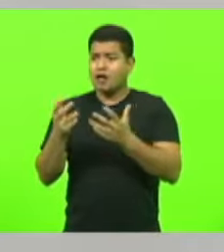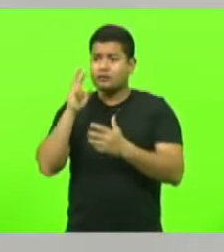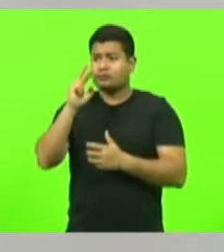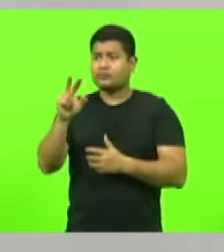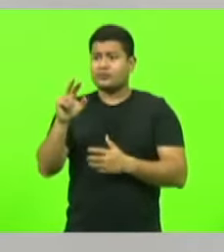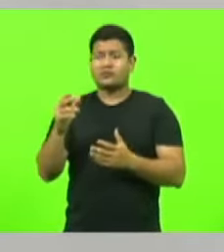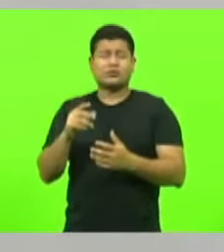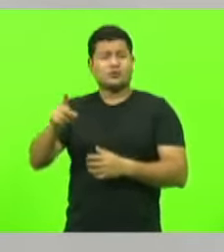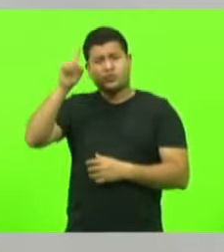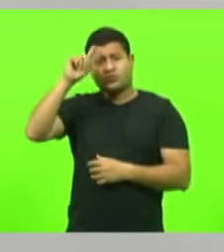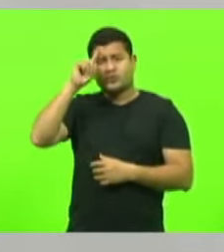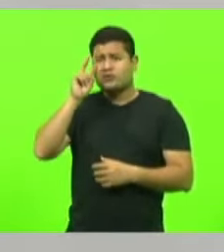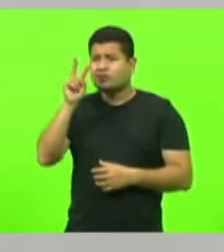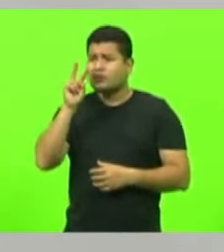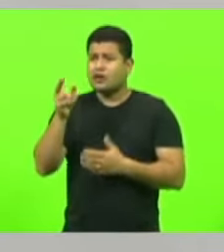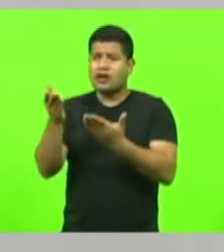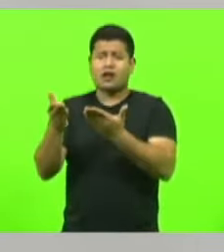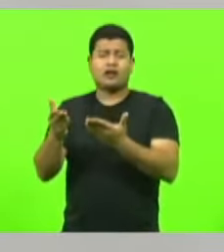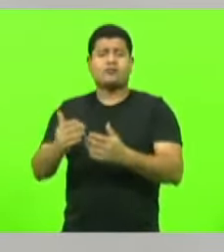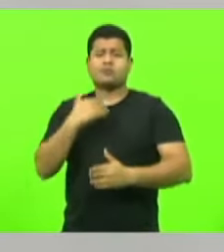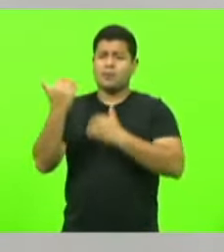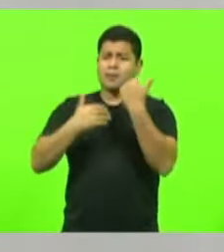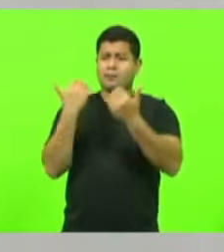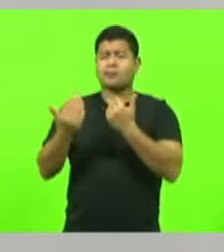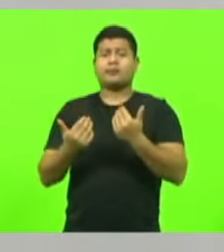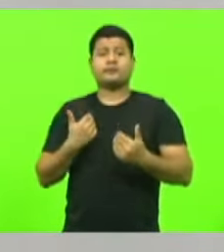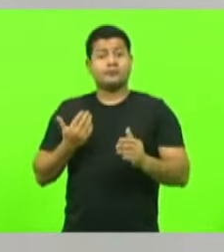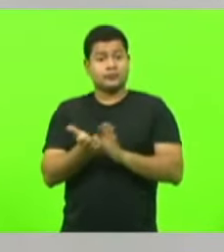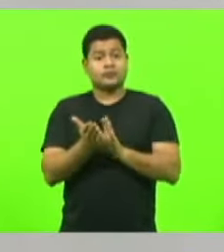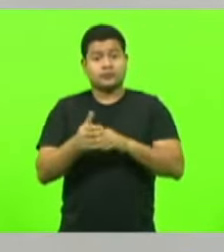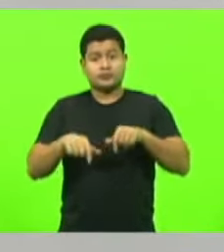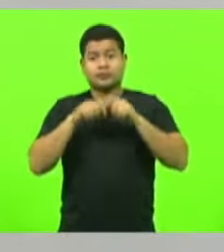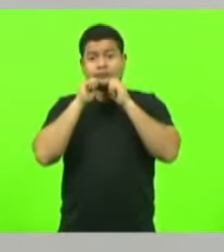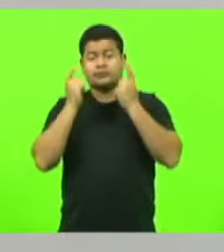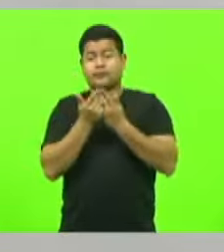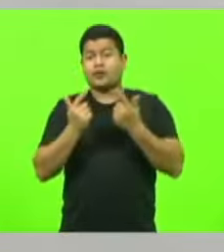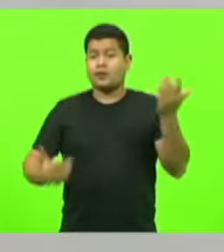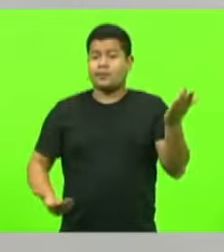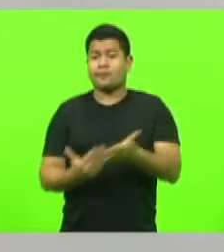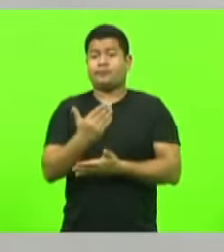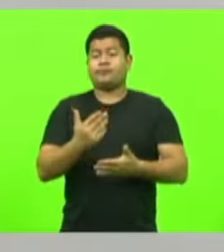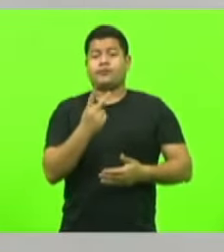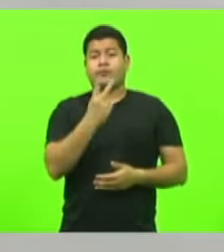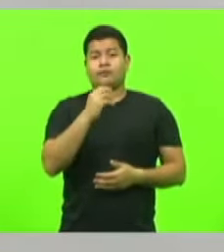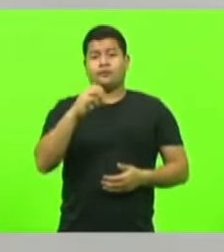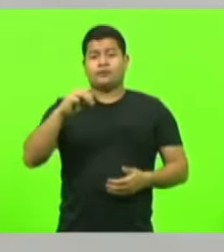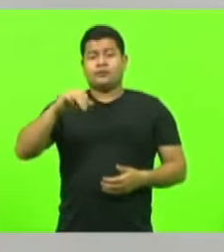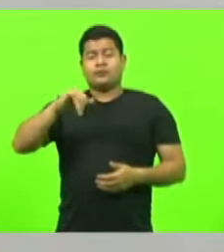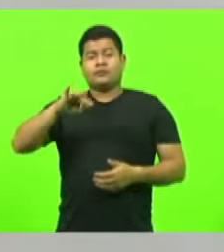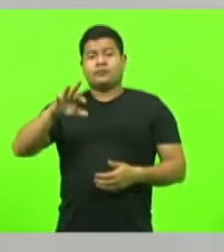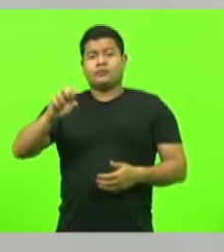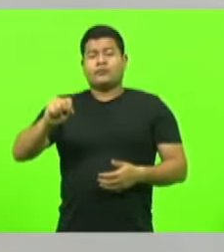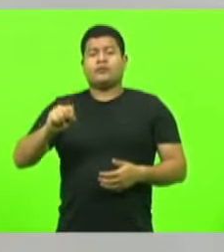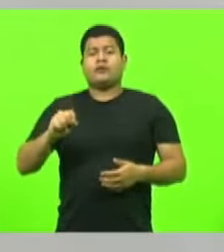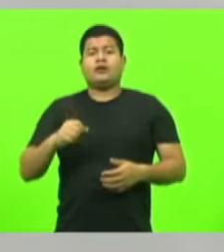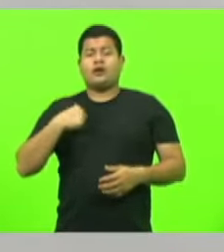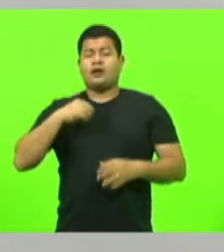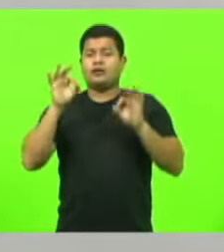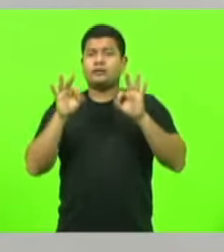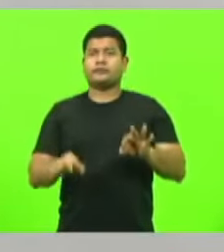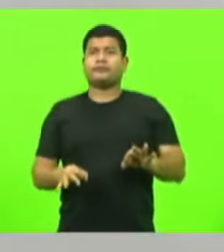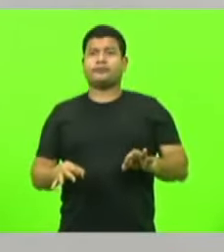acidente todo dia. Parabéns à Assembleia Legislativa, que aprovou os 200 milhões, e tenho certeza, deputado